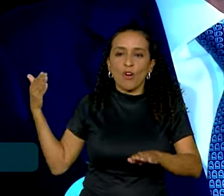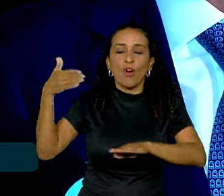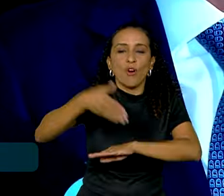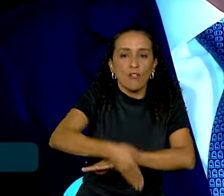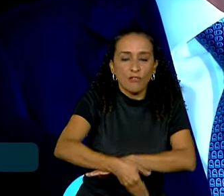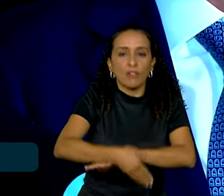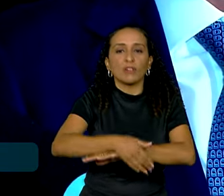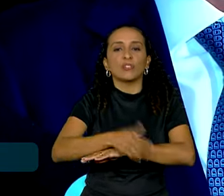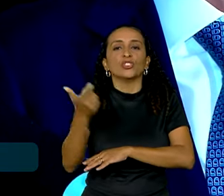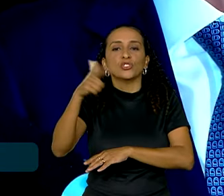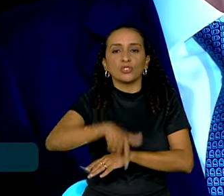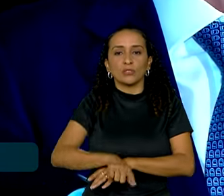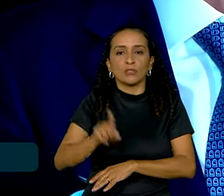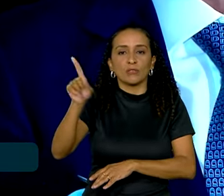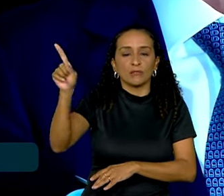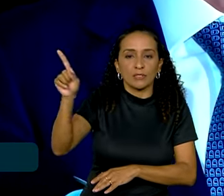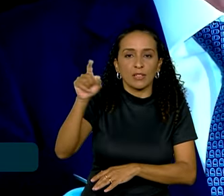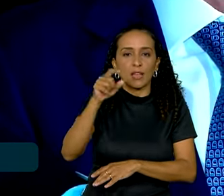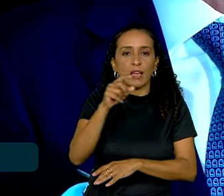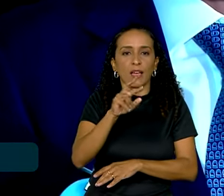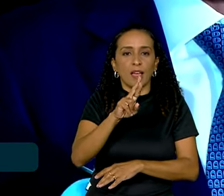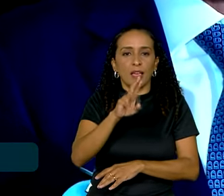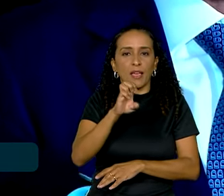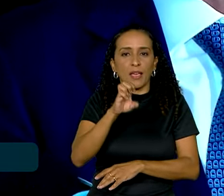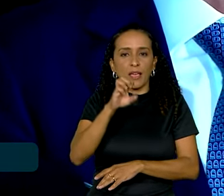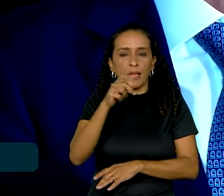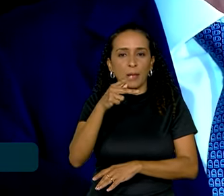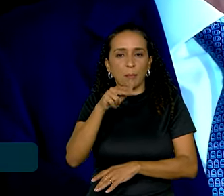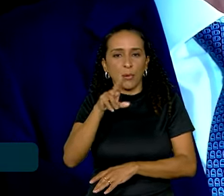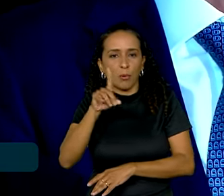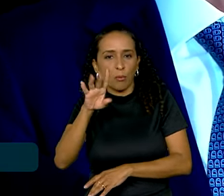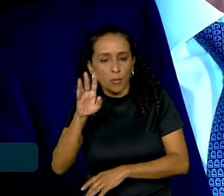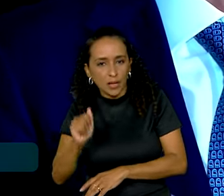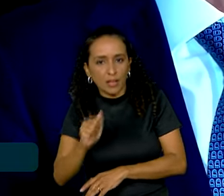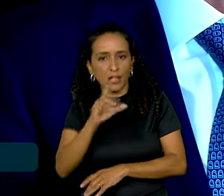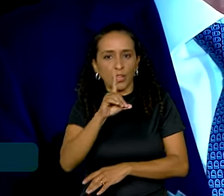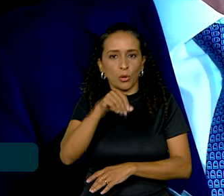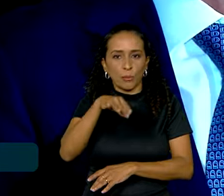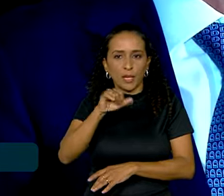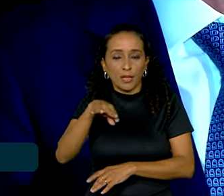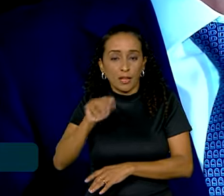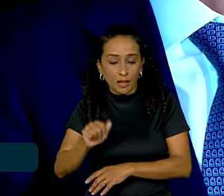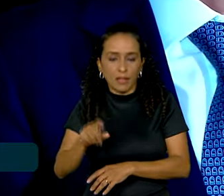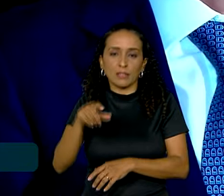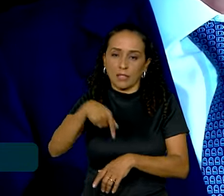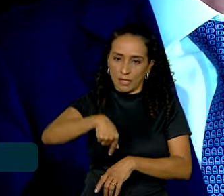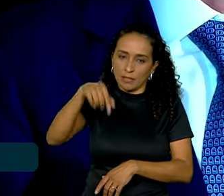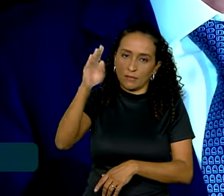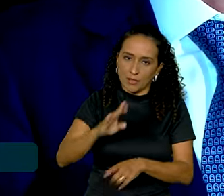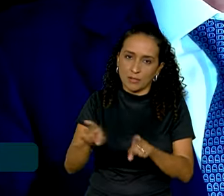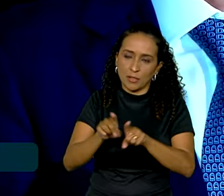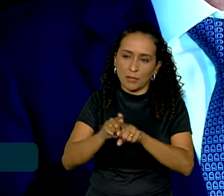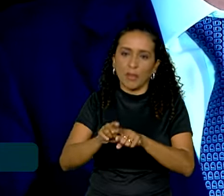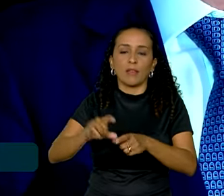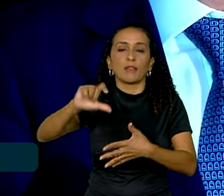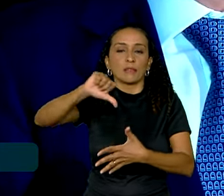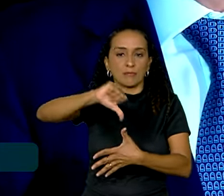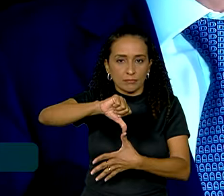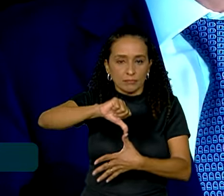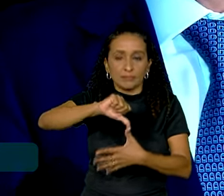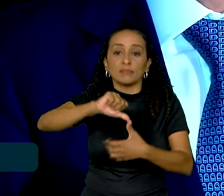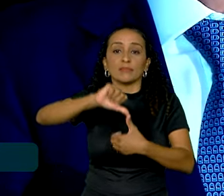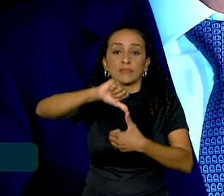Dominicana novamente com os ministros não só do daqui da região Mas também da América do Sul Para darmos